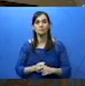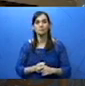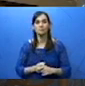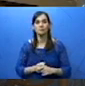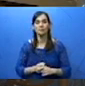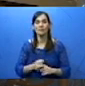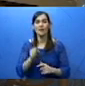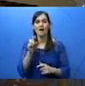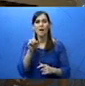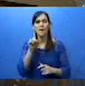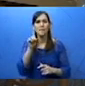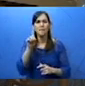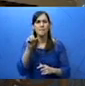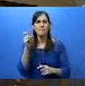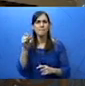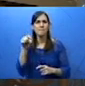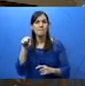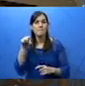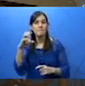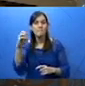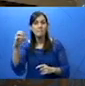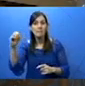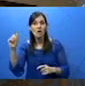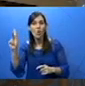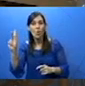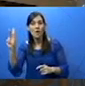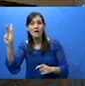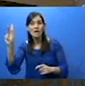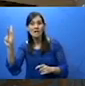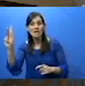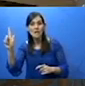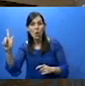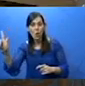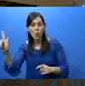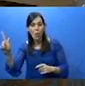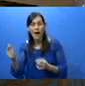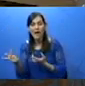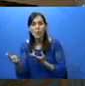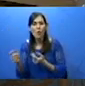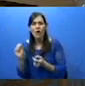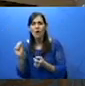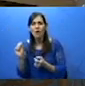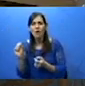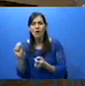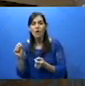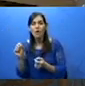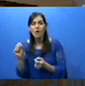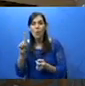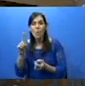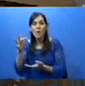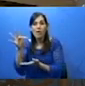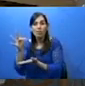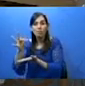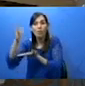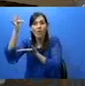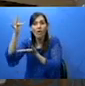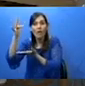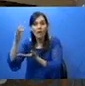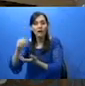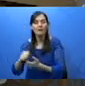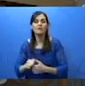1000 quilos é igual a 1 tonelada. É muito uma tonelada? Sim, é muito.